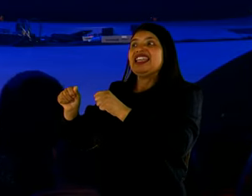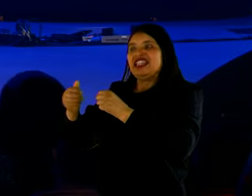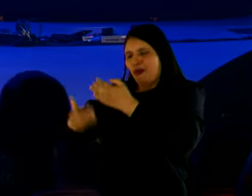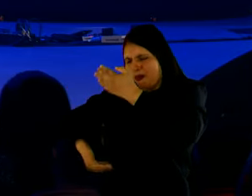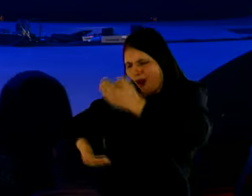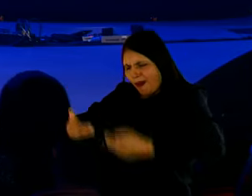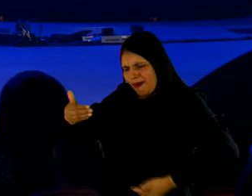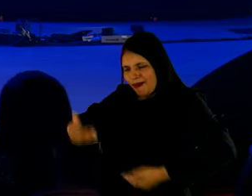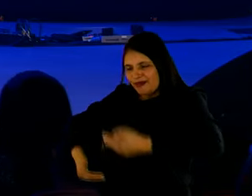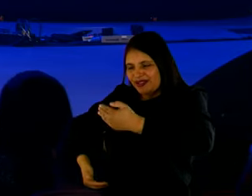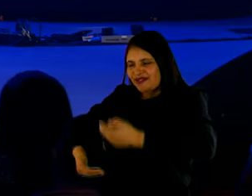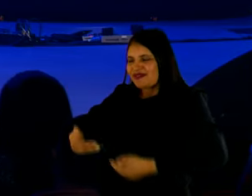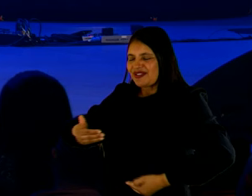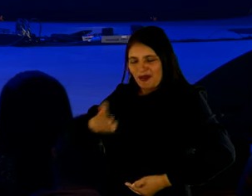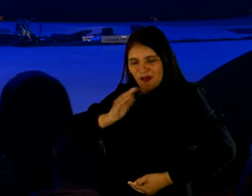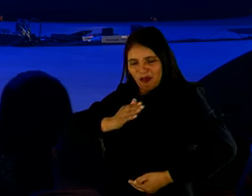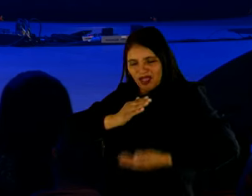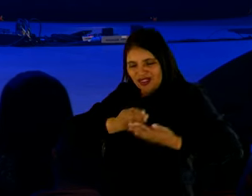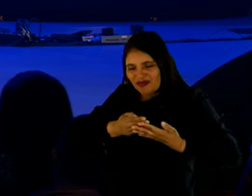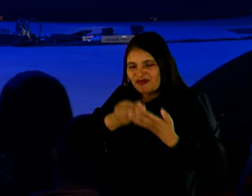servir a Deus.